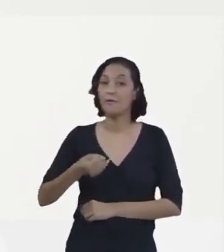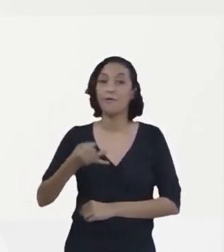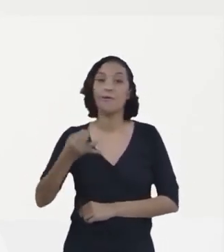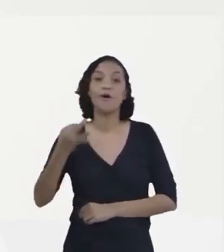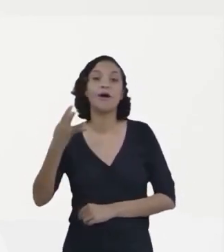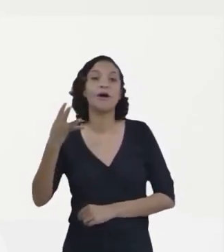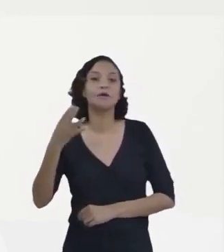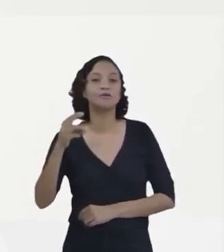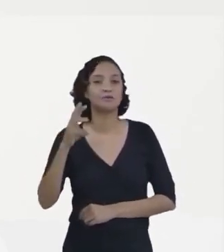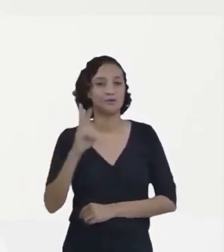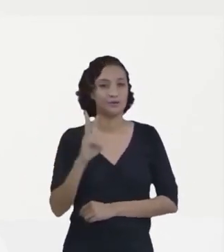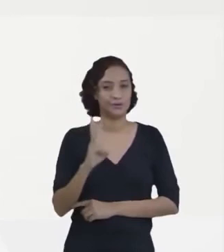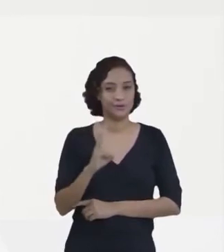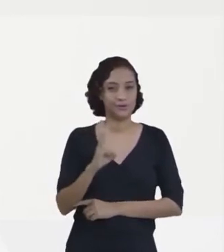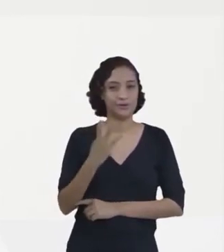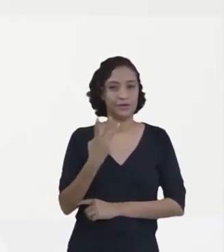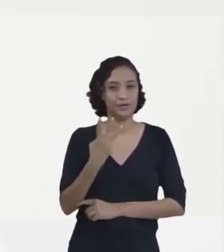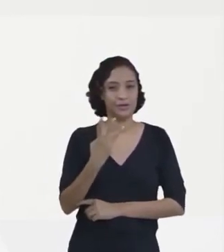30